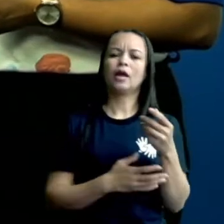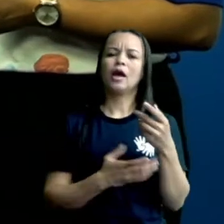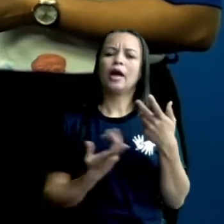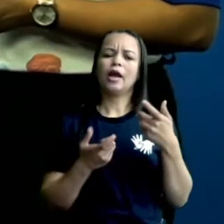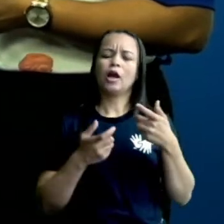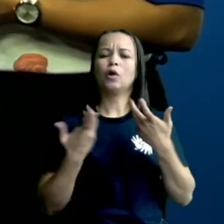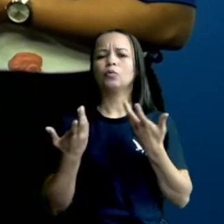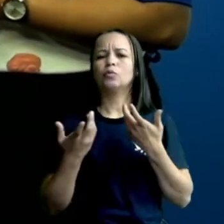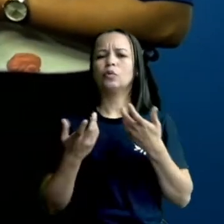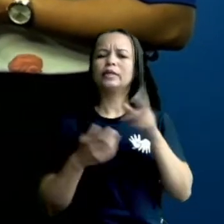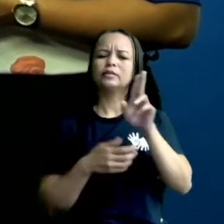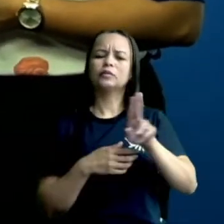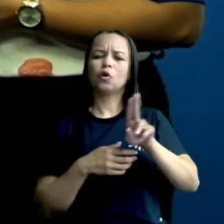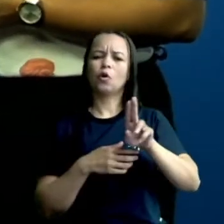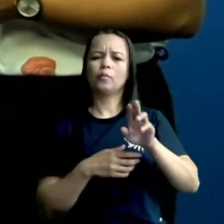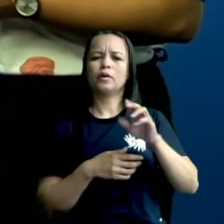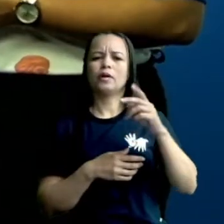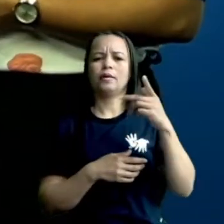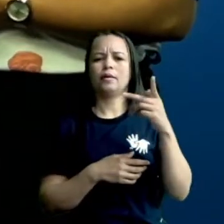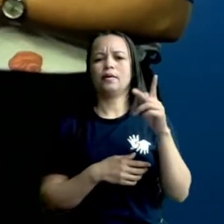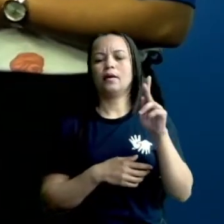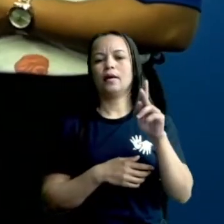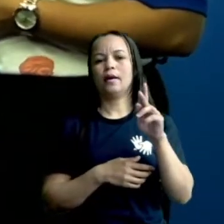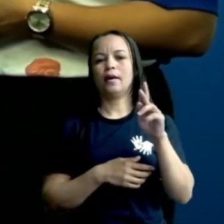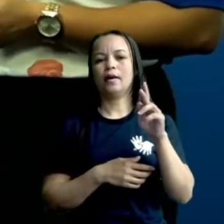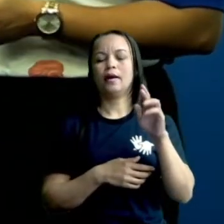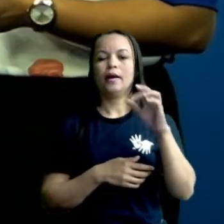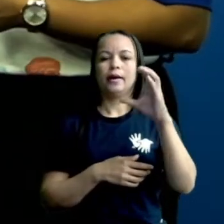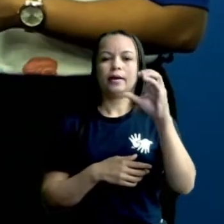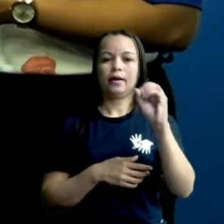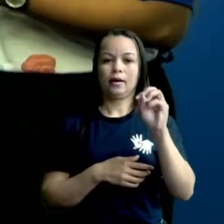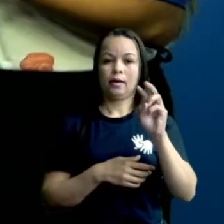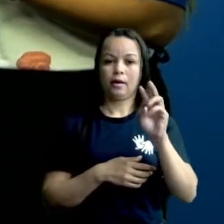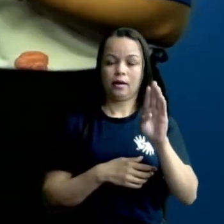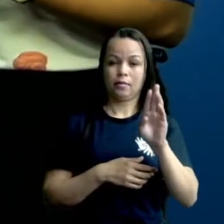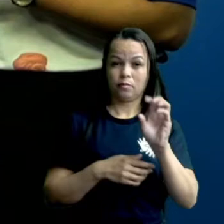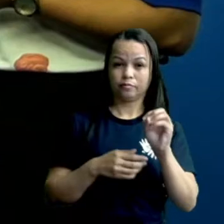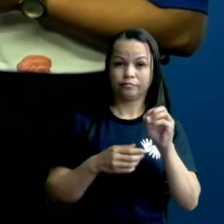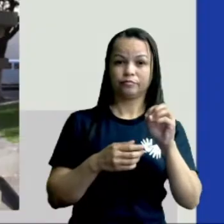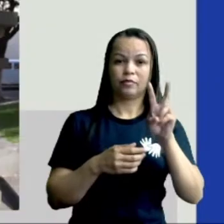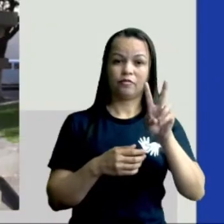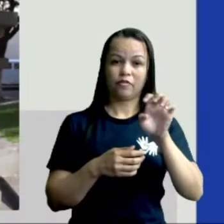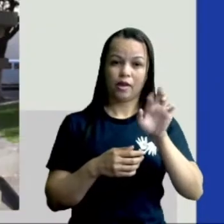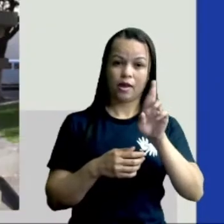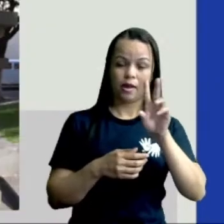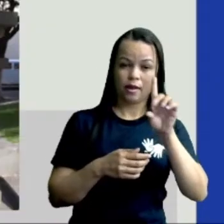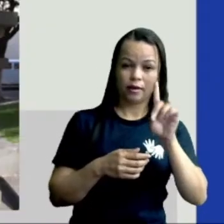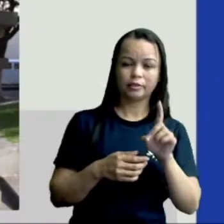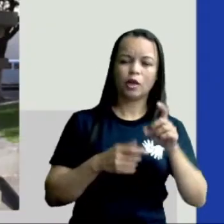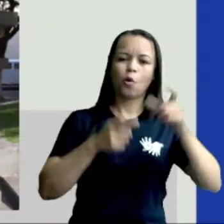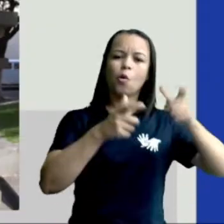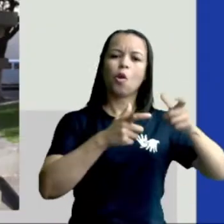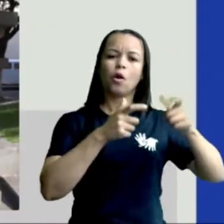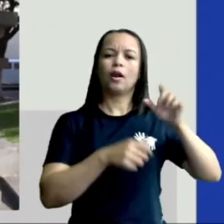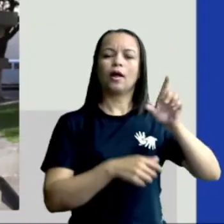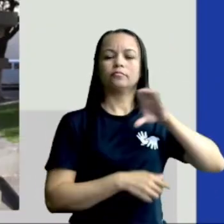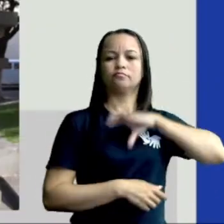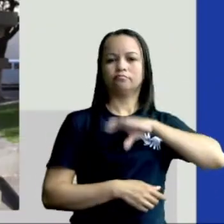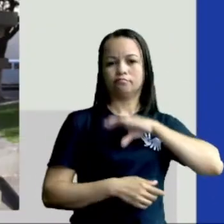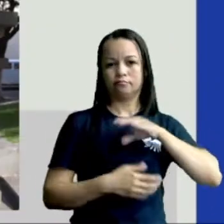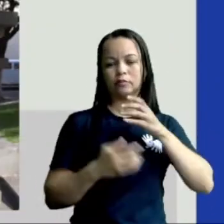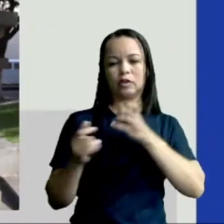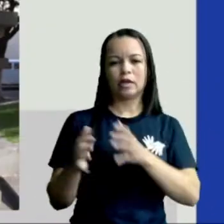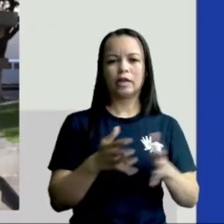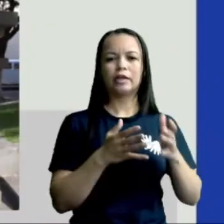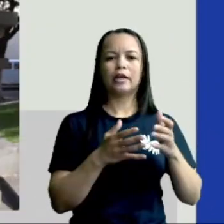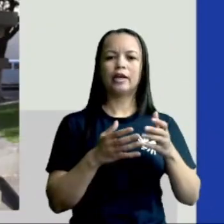E Antônio Diogo de Braga, ele veio de lá para cá, e ele veio morar aqui. E aí ele construiu uma capela e